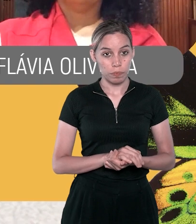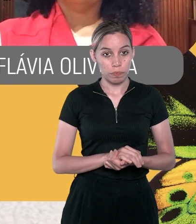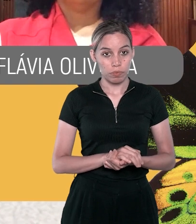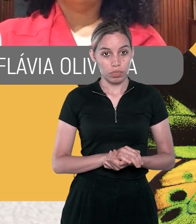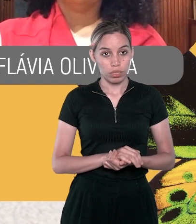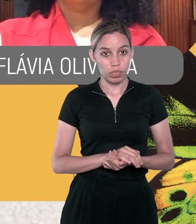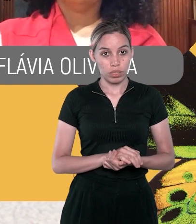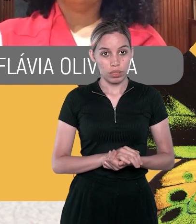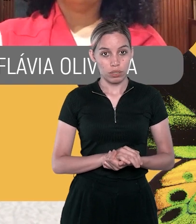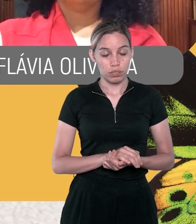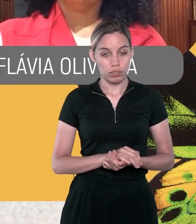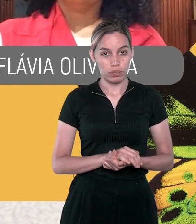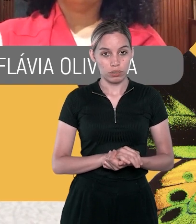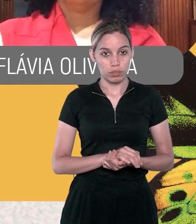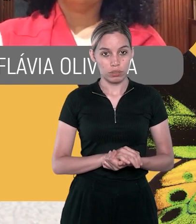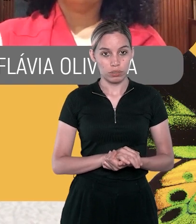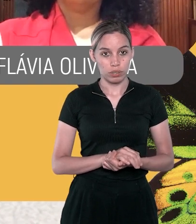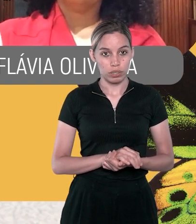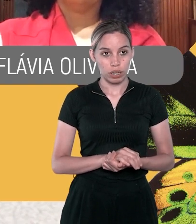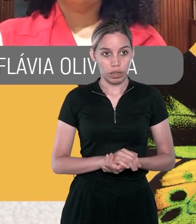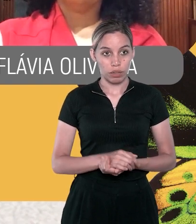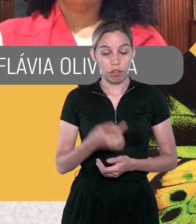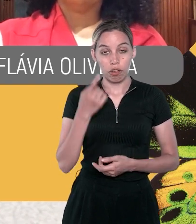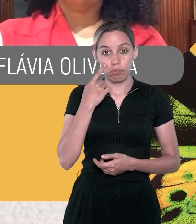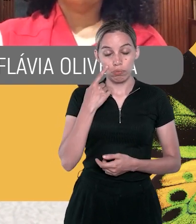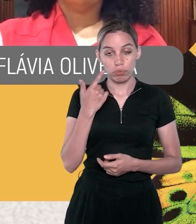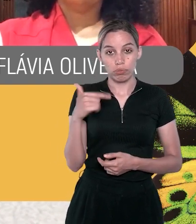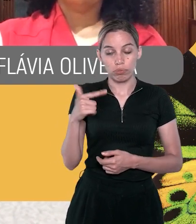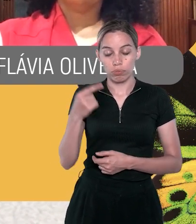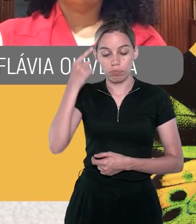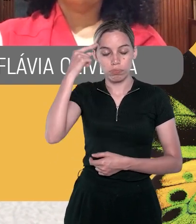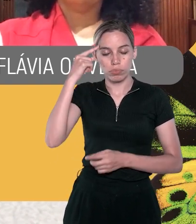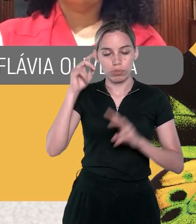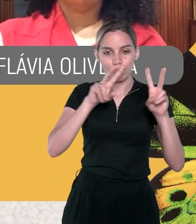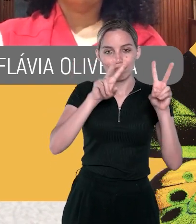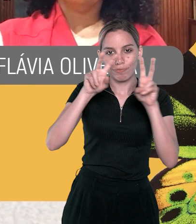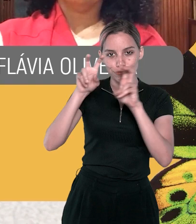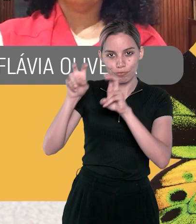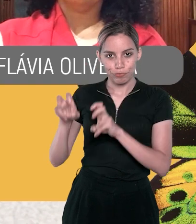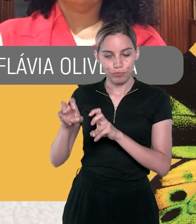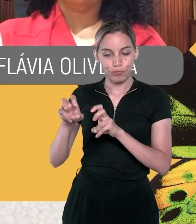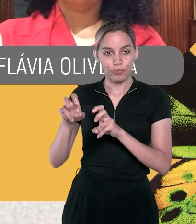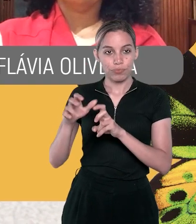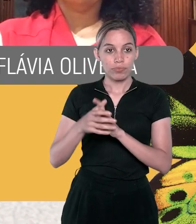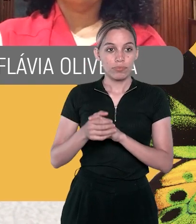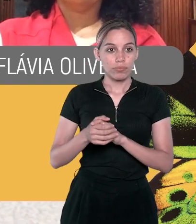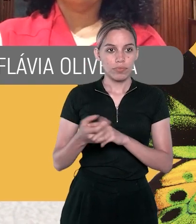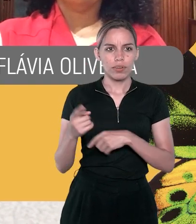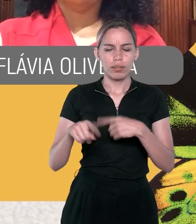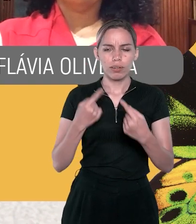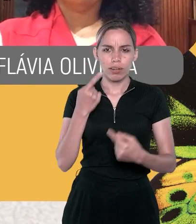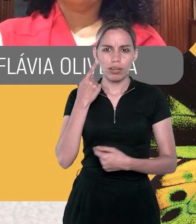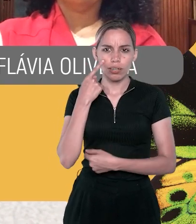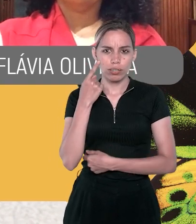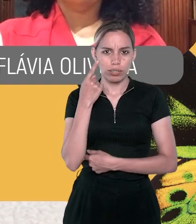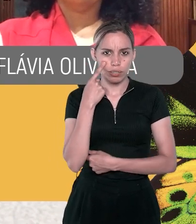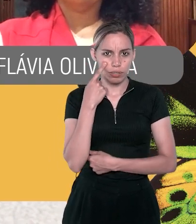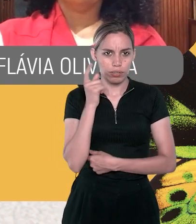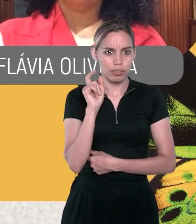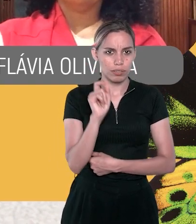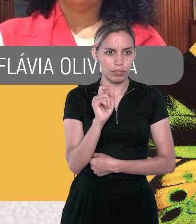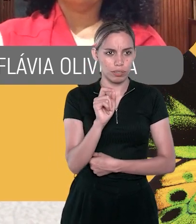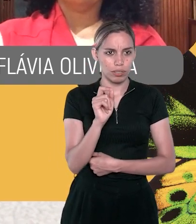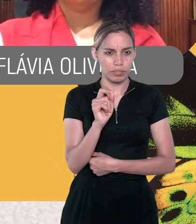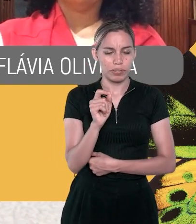pensado sobre isso dessa forma. Ele ficou muito impressionado, e depois eu vi que ele adotou